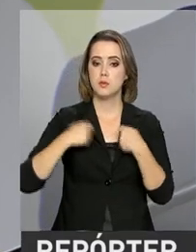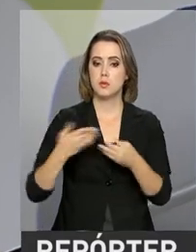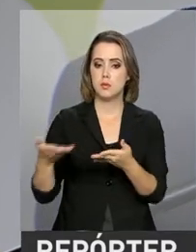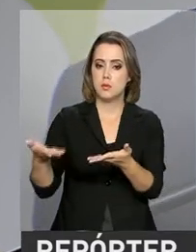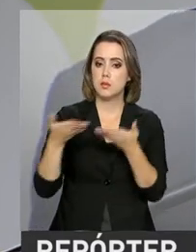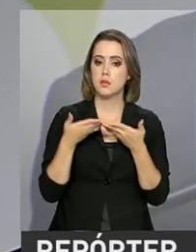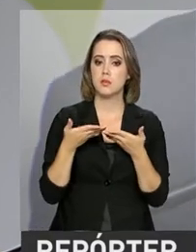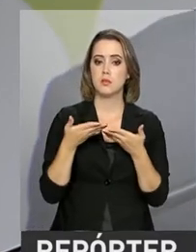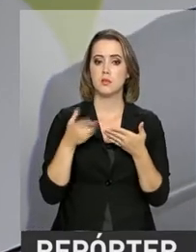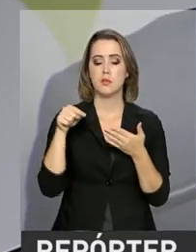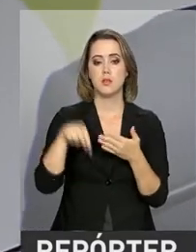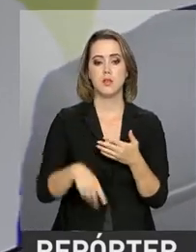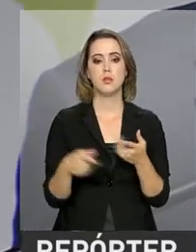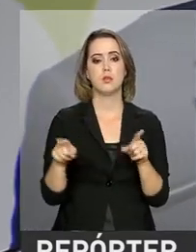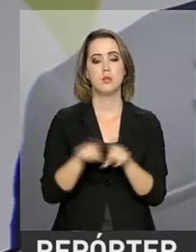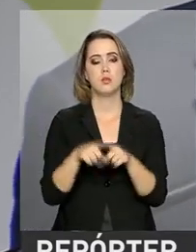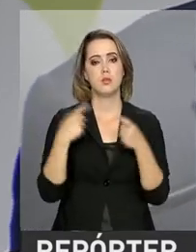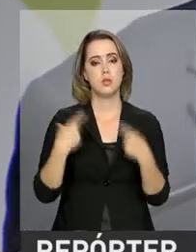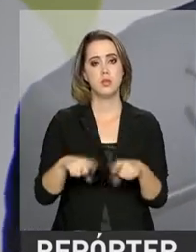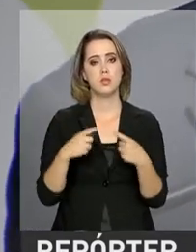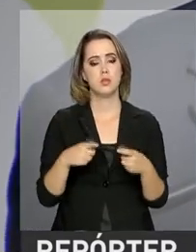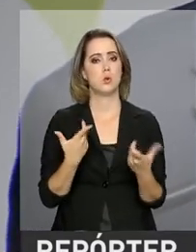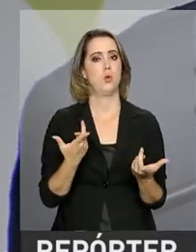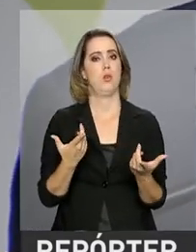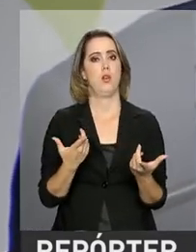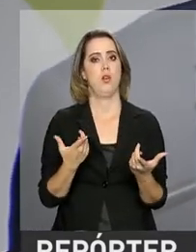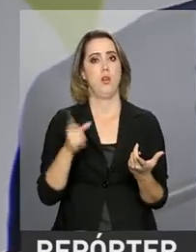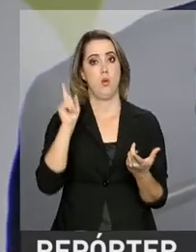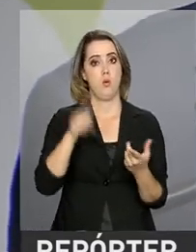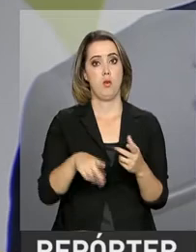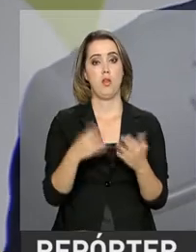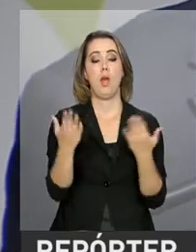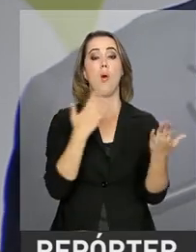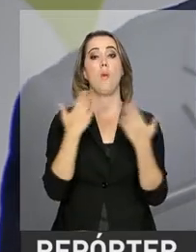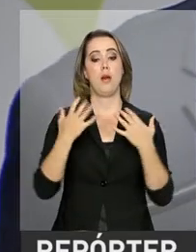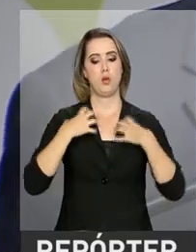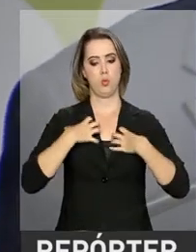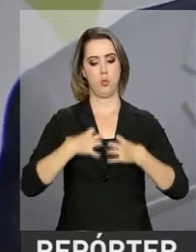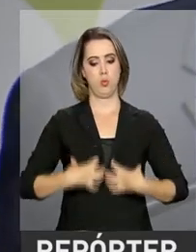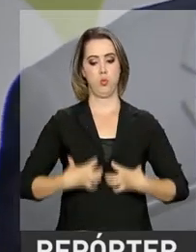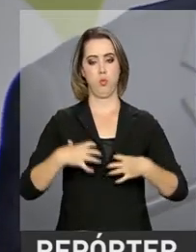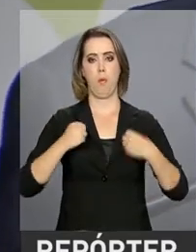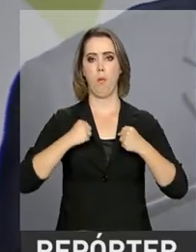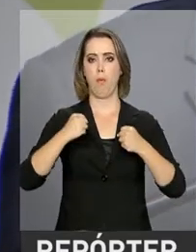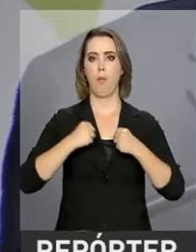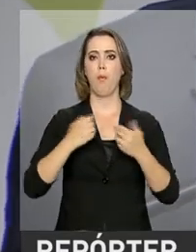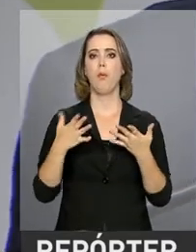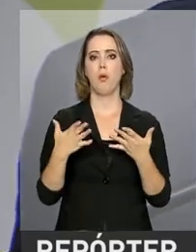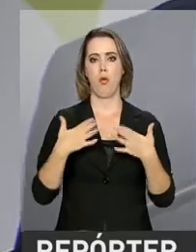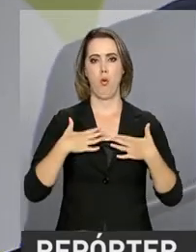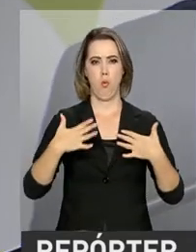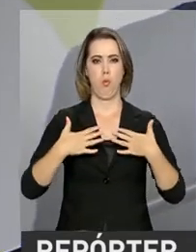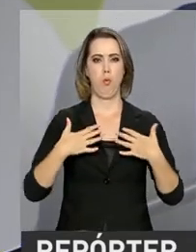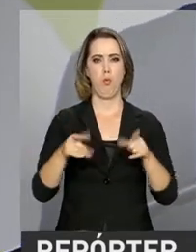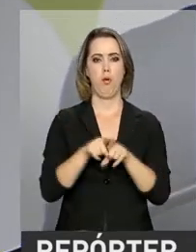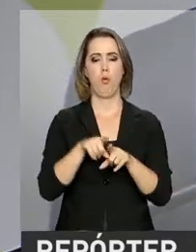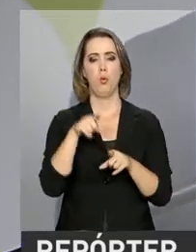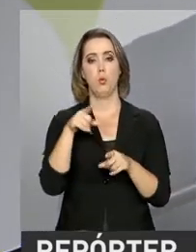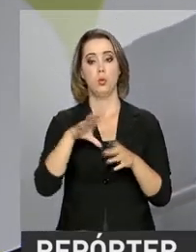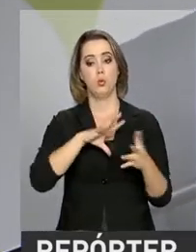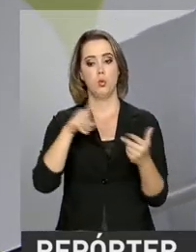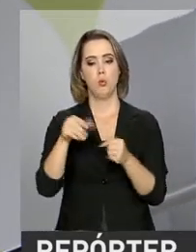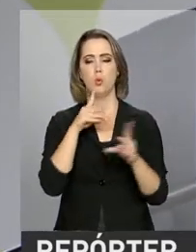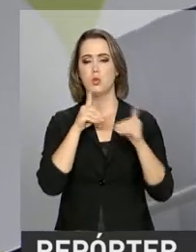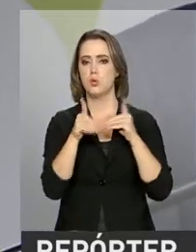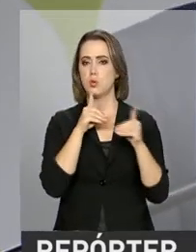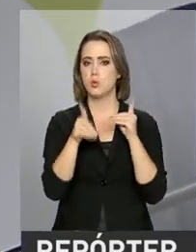trazer para essa região, para o pulmão do mundo, que é a Amazônia, esse debate. Principalmente porque o